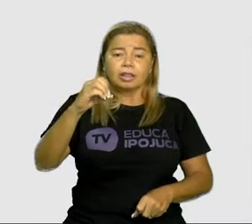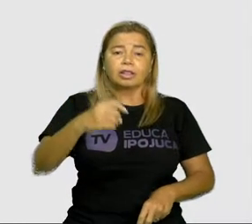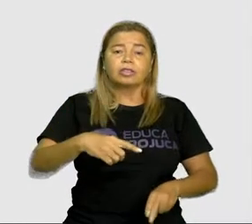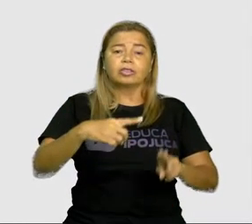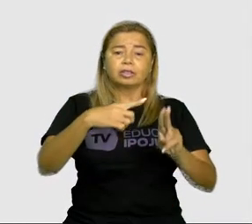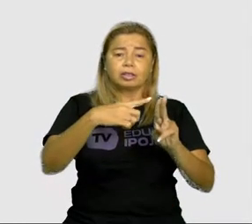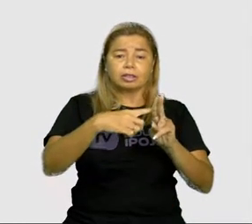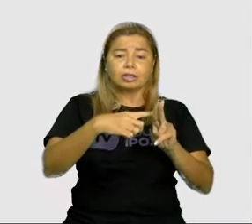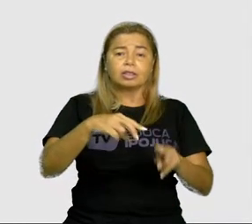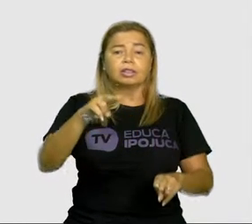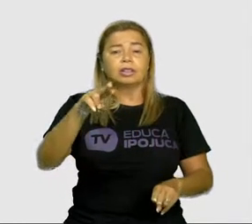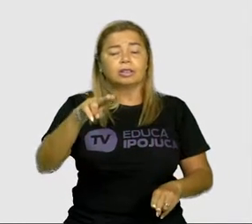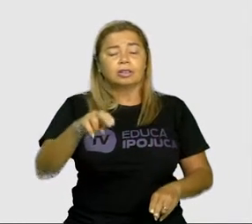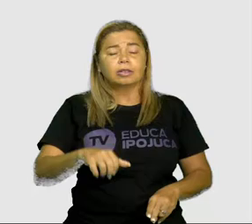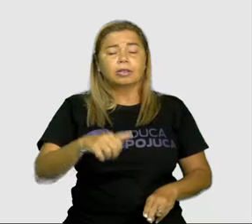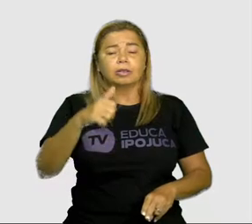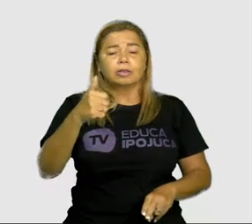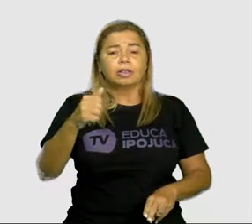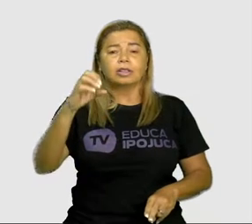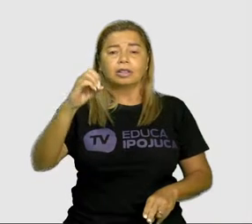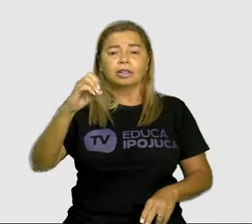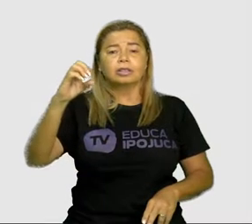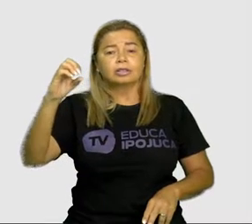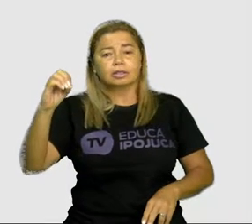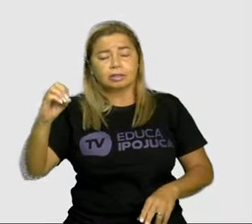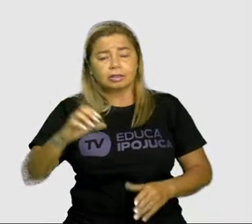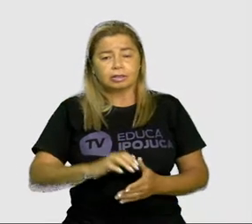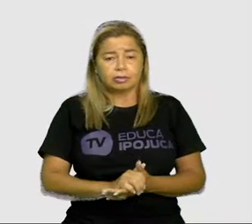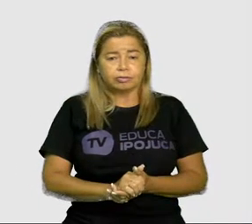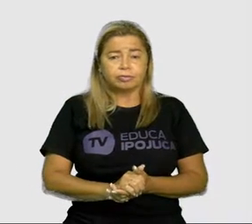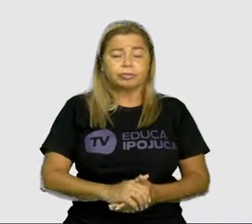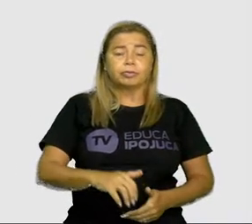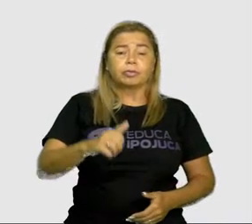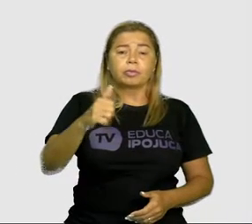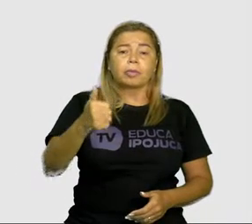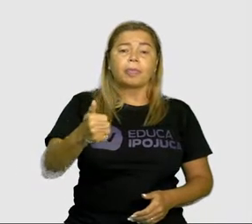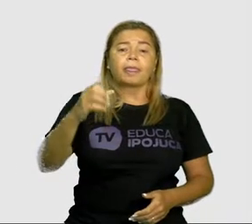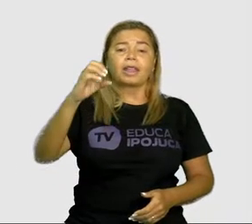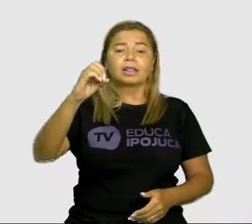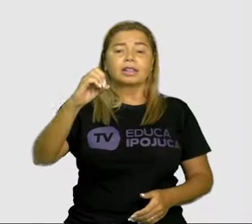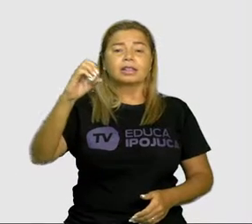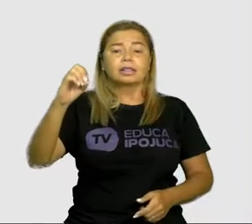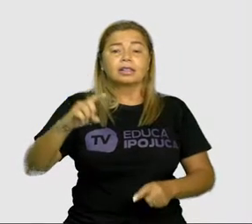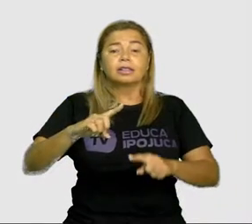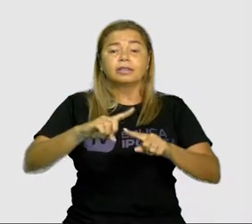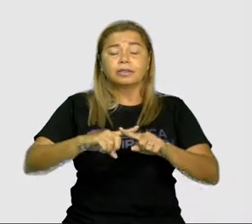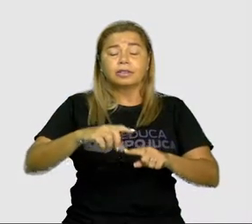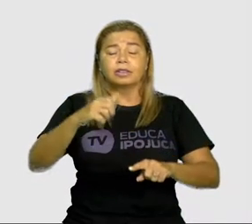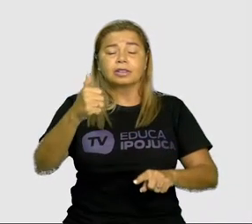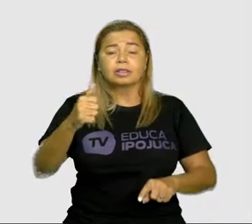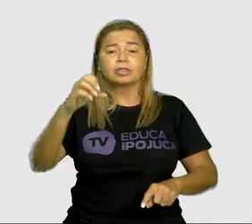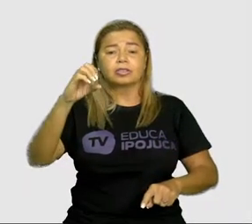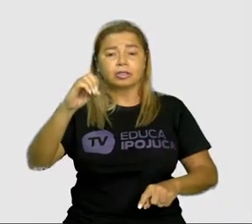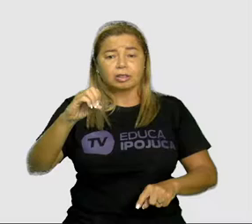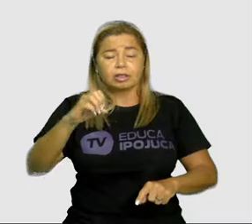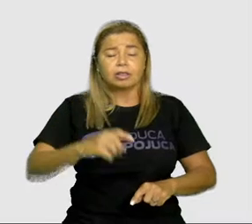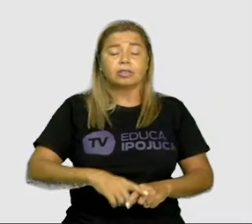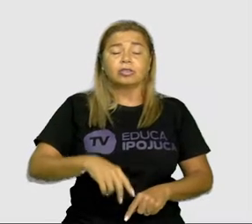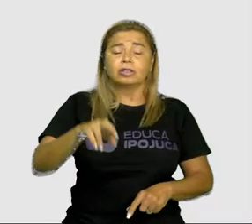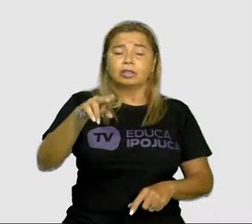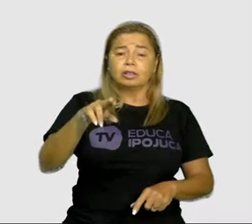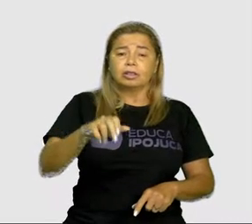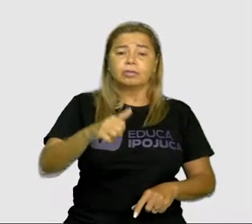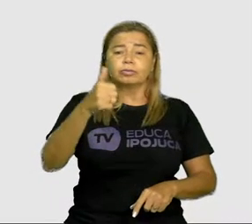a 100 unidades. 10 centenas é uma unidade de milhar, que é igual a